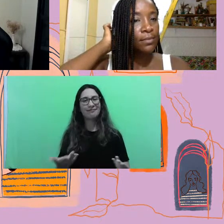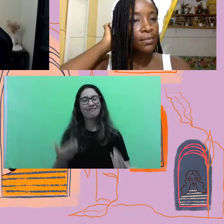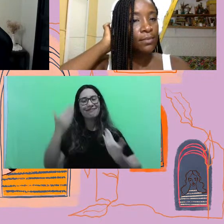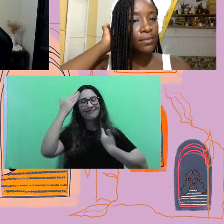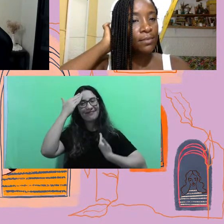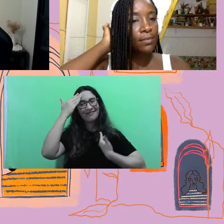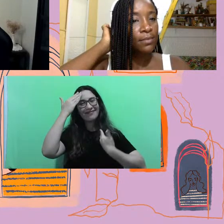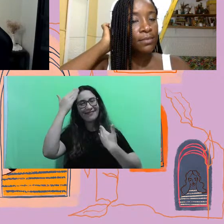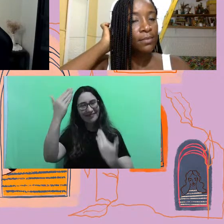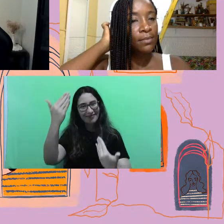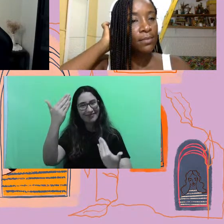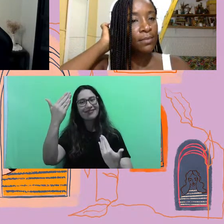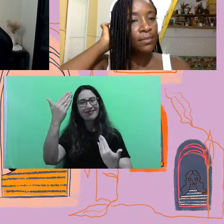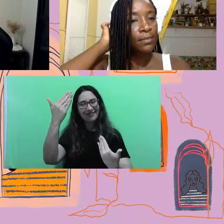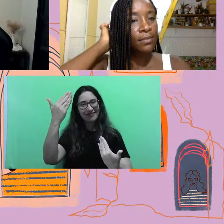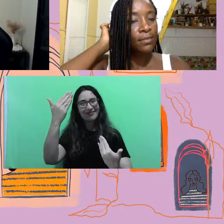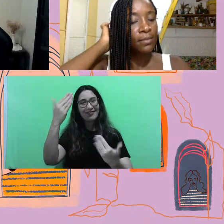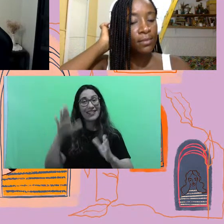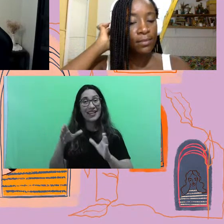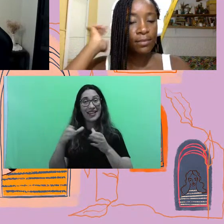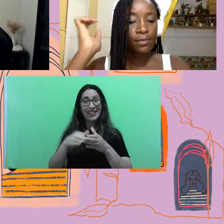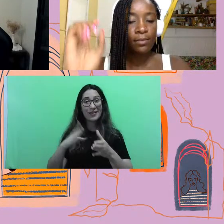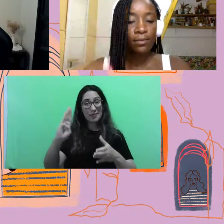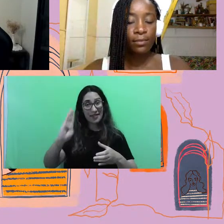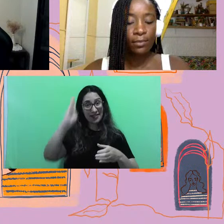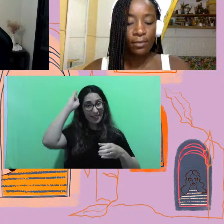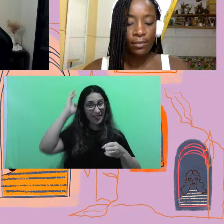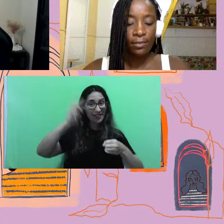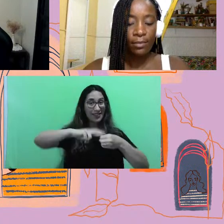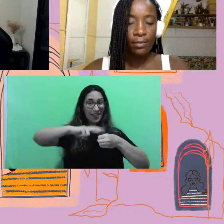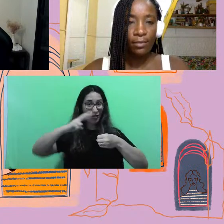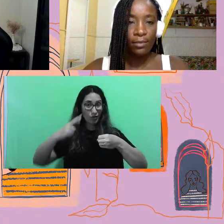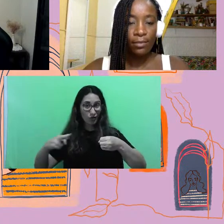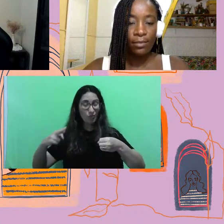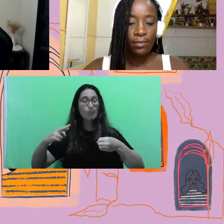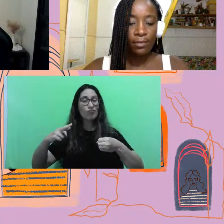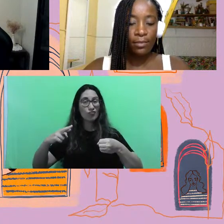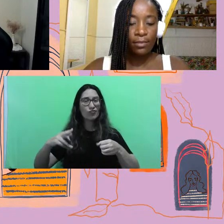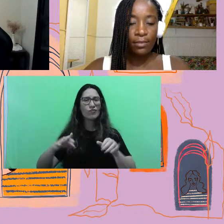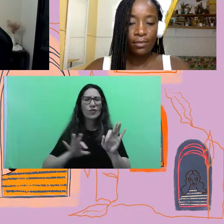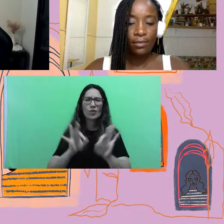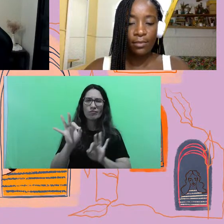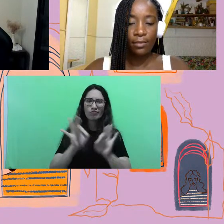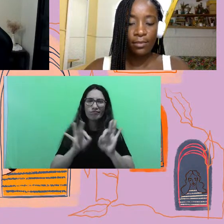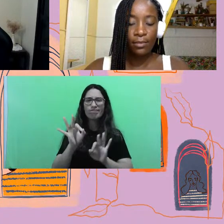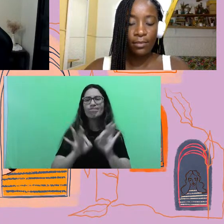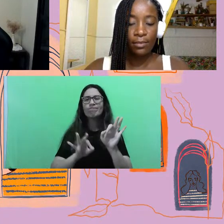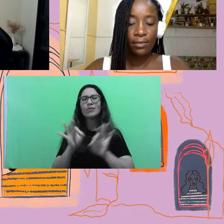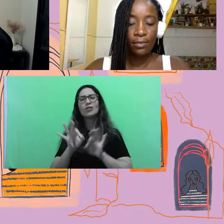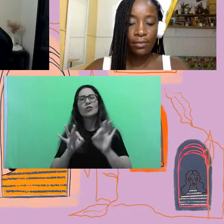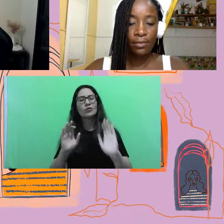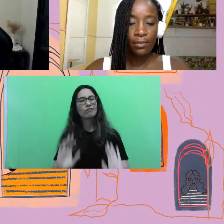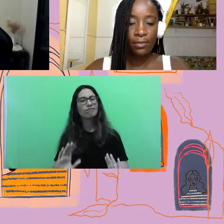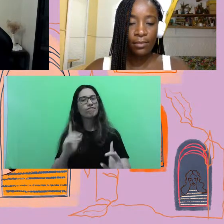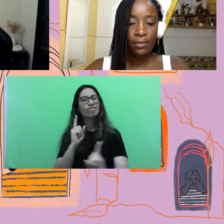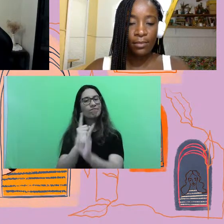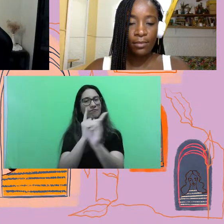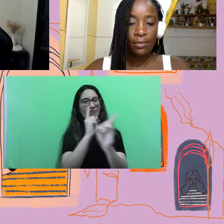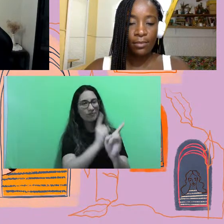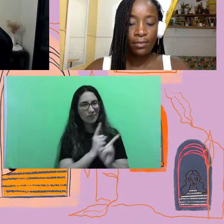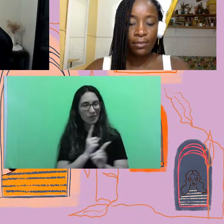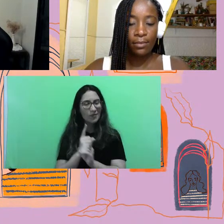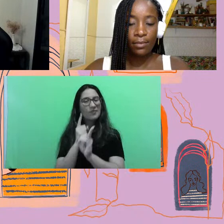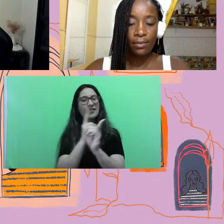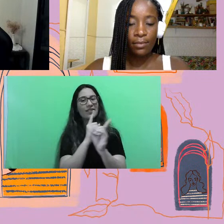agradeço muito, quero agradecer a equipe do SESC Registro, que fez a construção desse encontro, que possibilitou nós estarmos aqui.